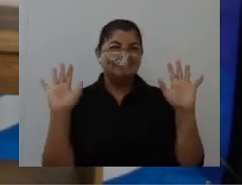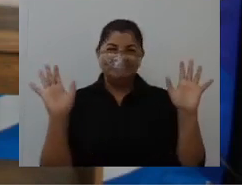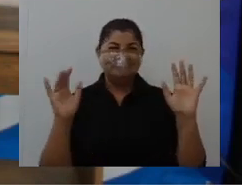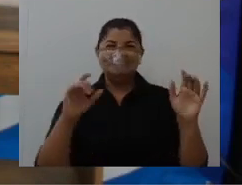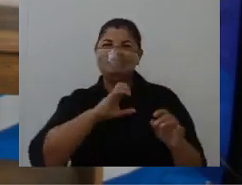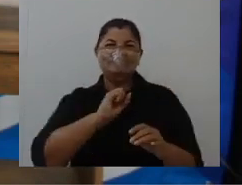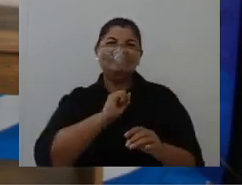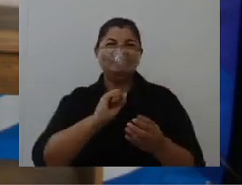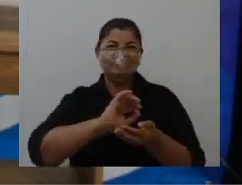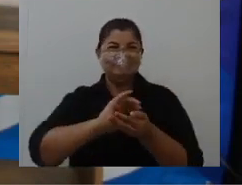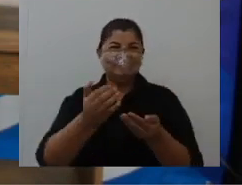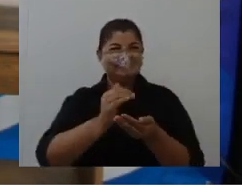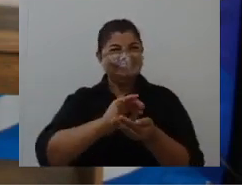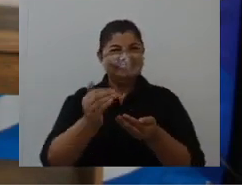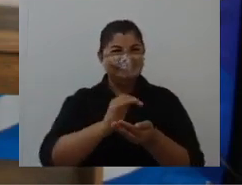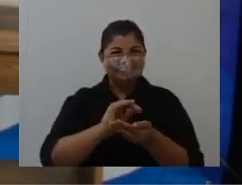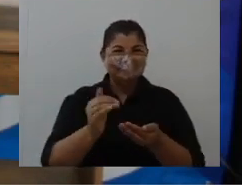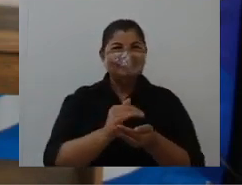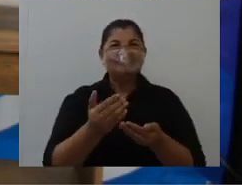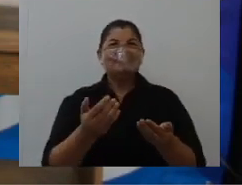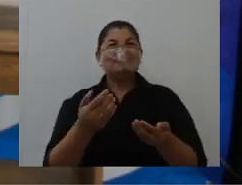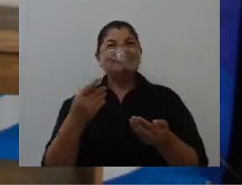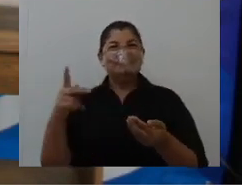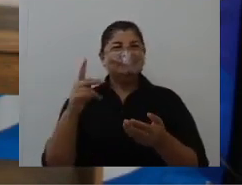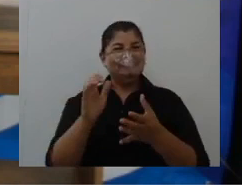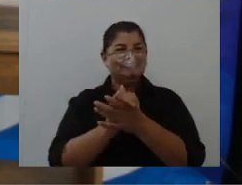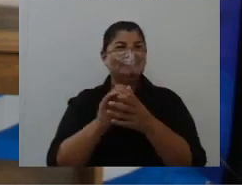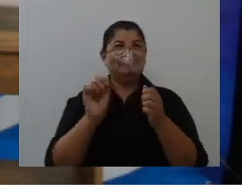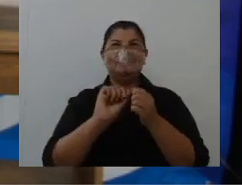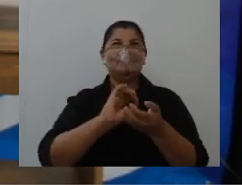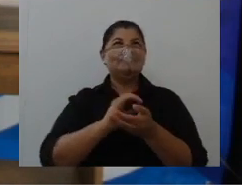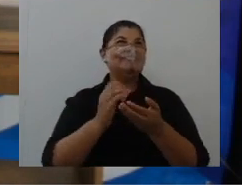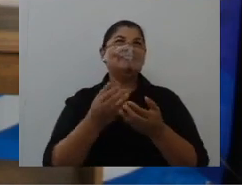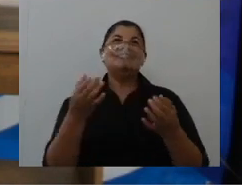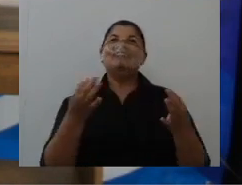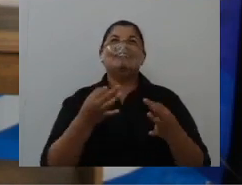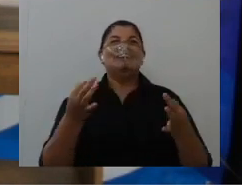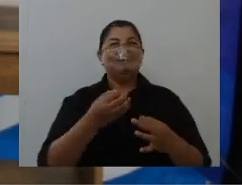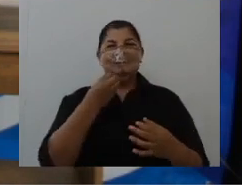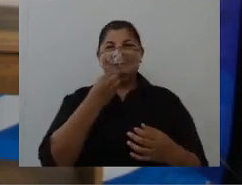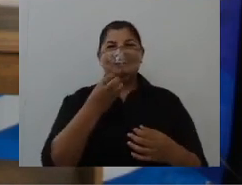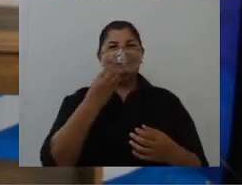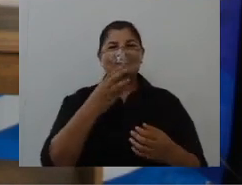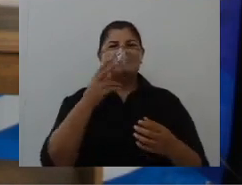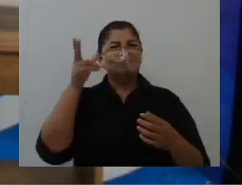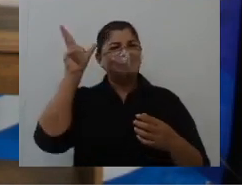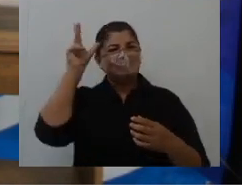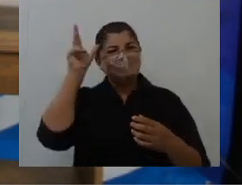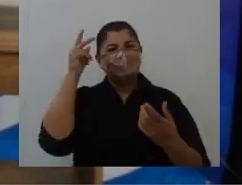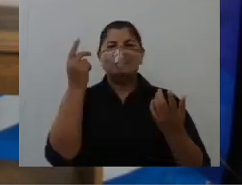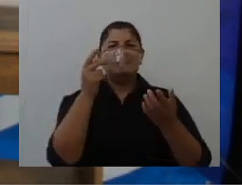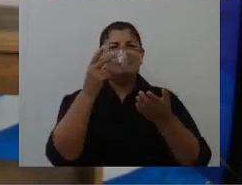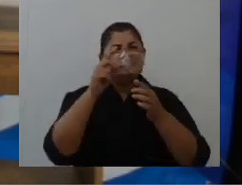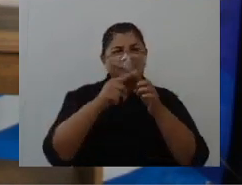Deus. Cuscuz, e o cuscuz da minha digníssima é um cuscuz imoral, viu? Com aquela charque